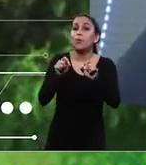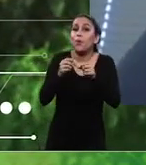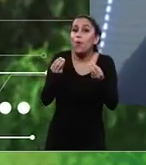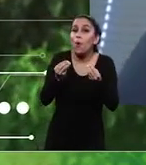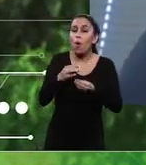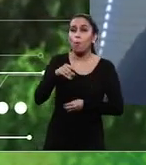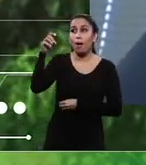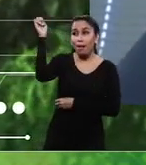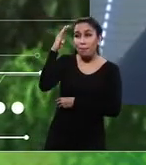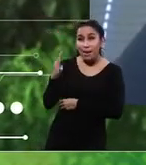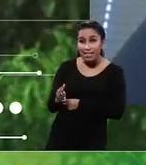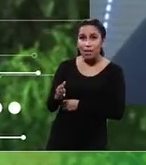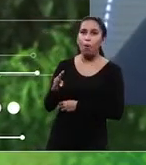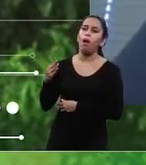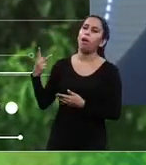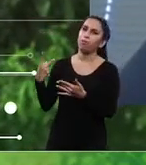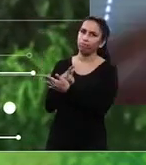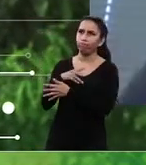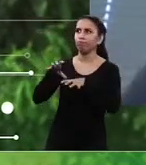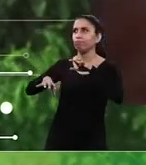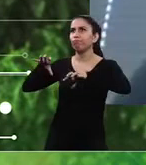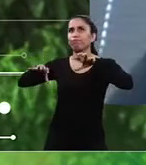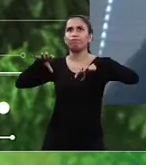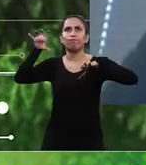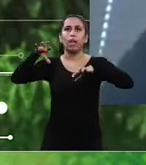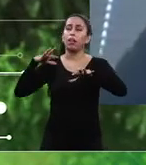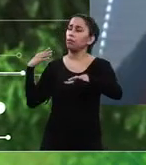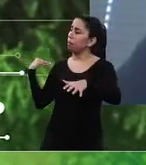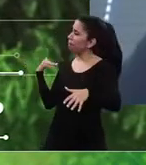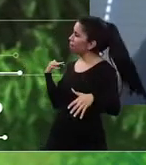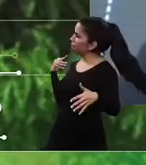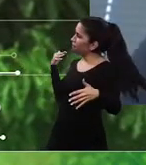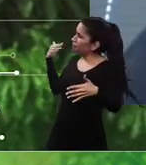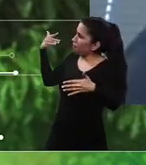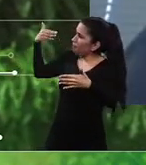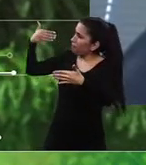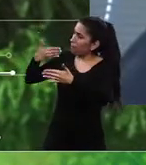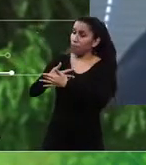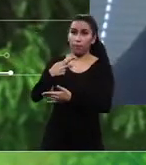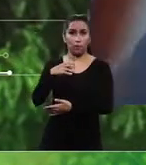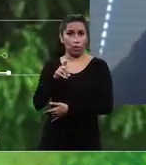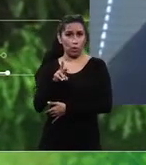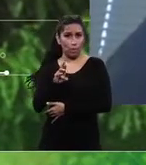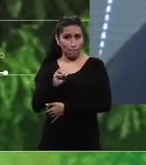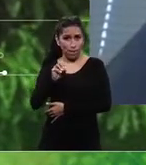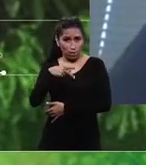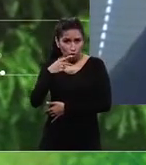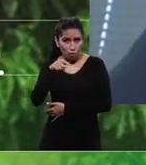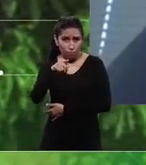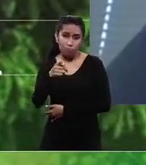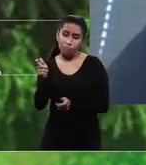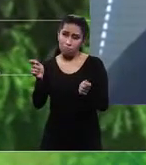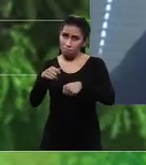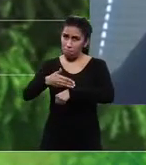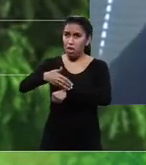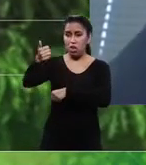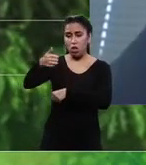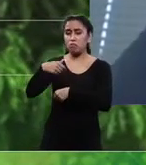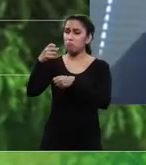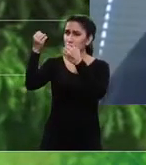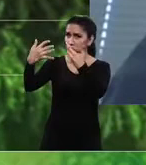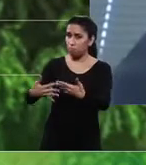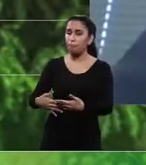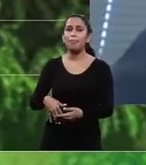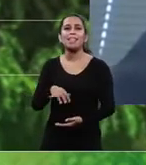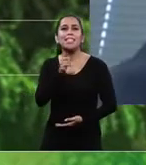nosso processo de desenvolvimento histórico. O Pedro pode falar melhor para a gente, mas a questão do café e a importância que o café teve, por